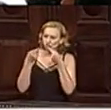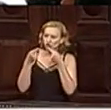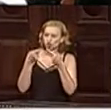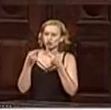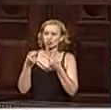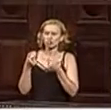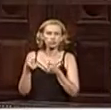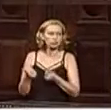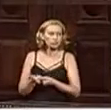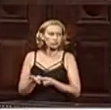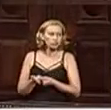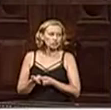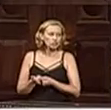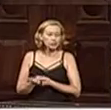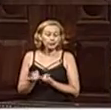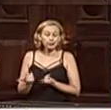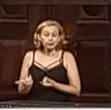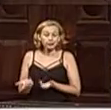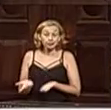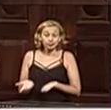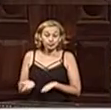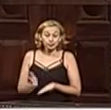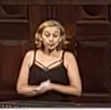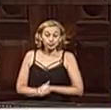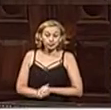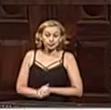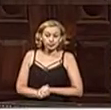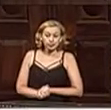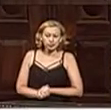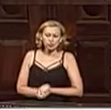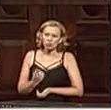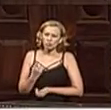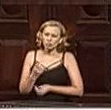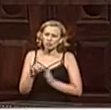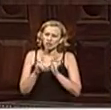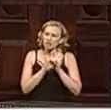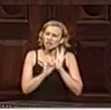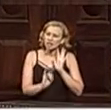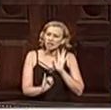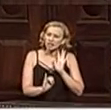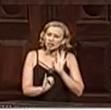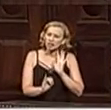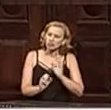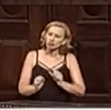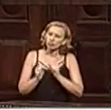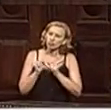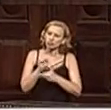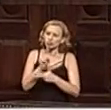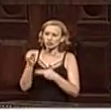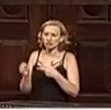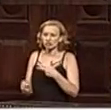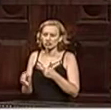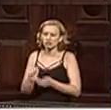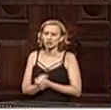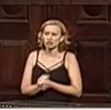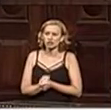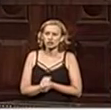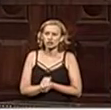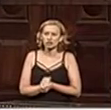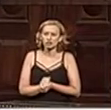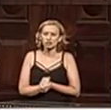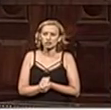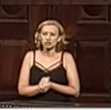Colégio de Líderes e votamos aqui uma lei de autoria do Executivo, que altera